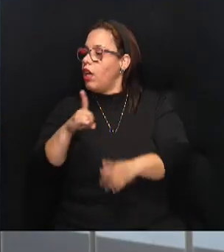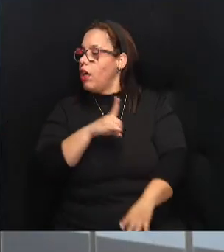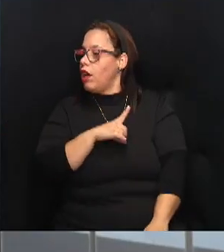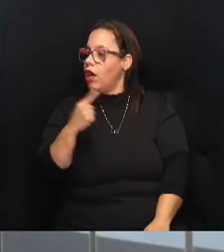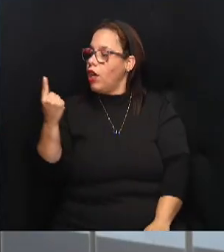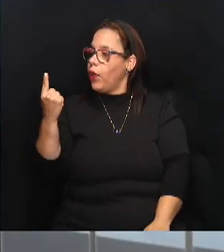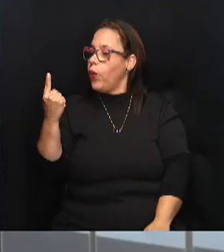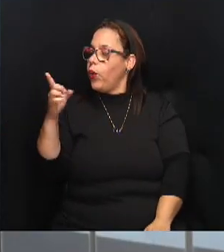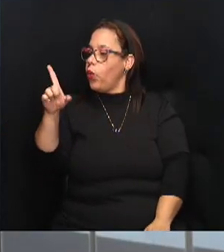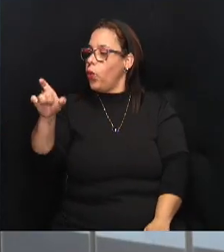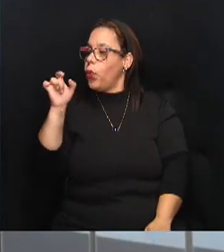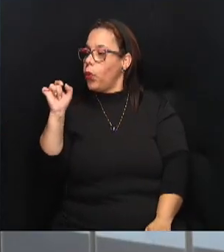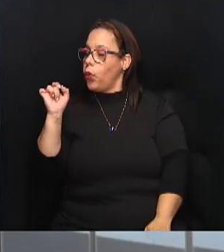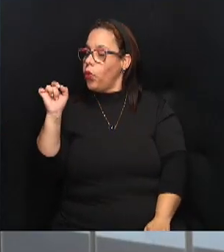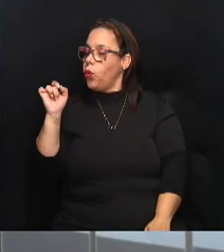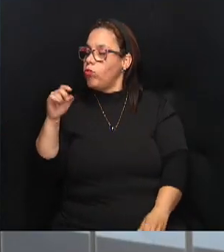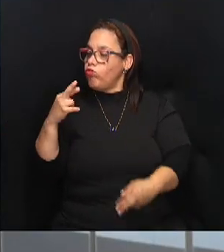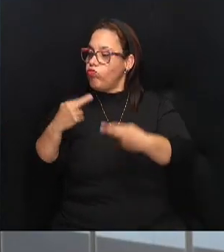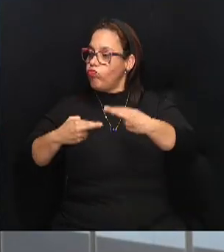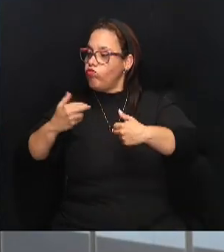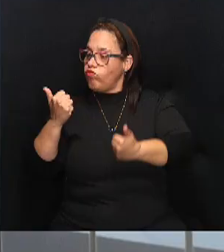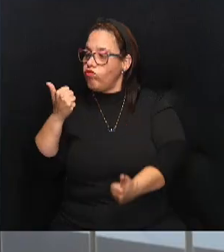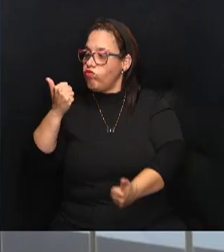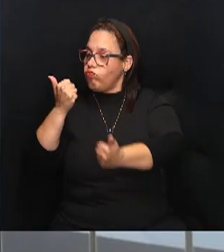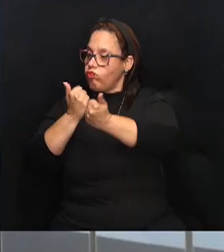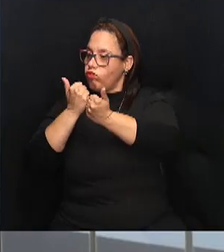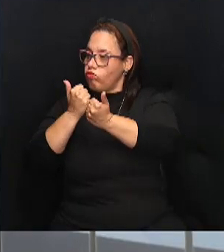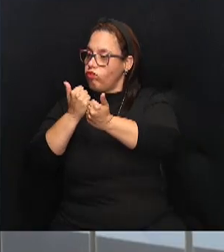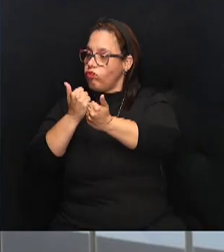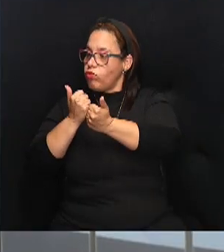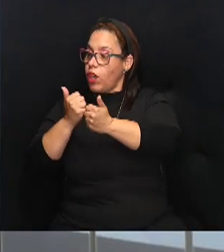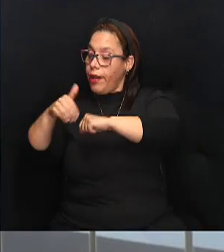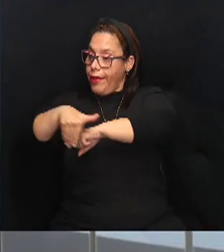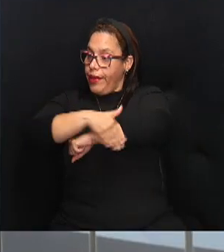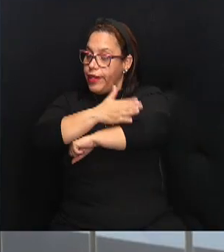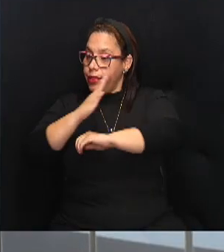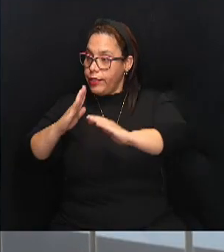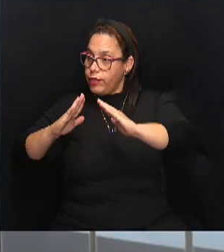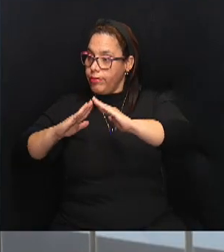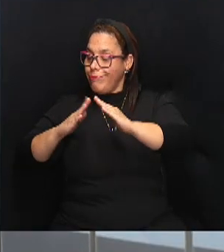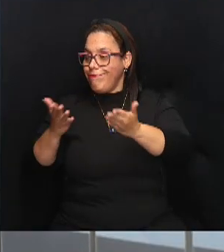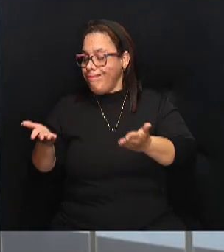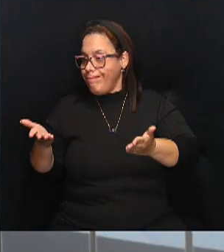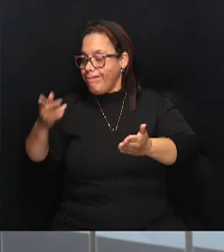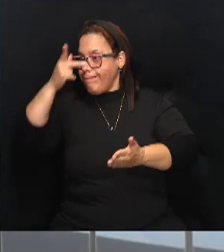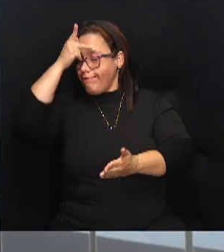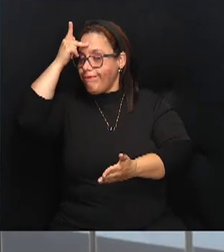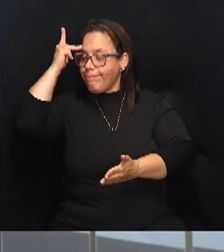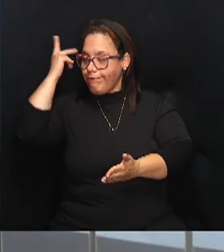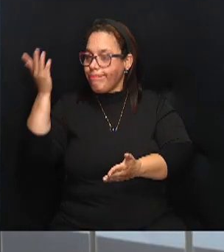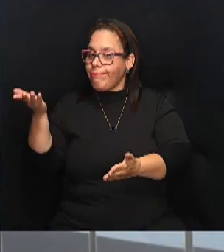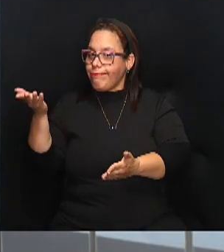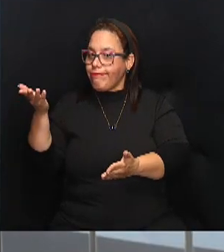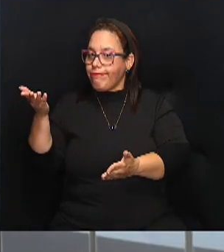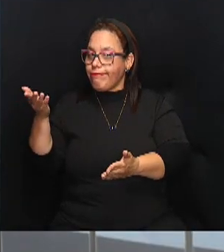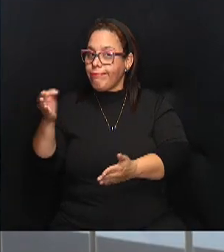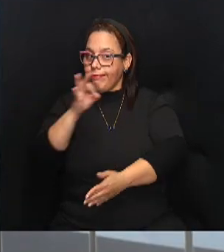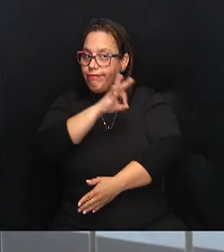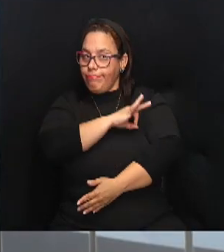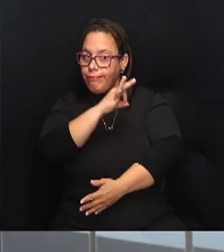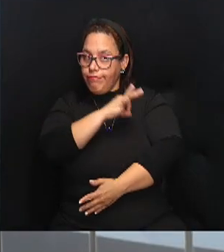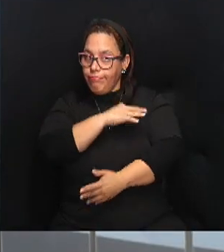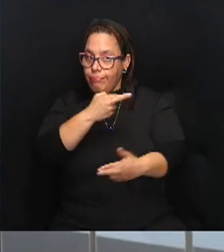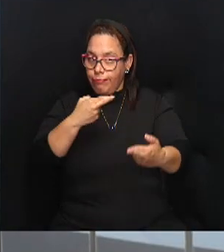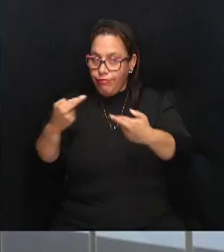dos braços na rede de auxílio a esse morador de rua. Então, seria a parte policial nessa rede,